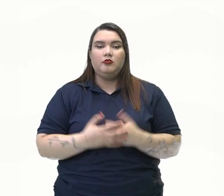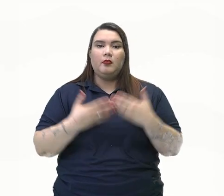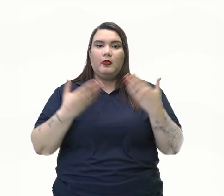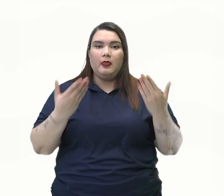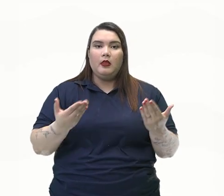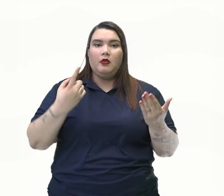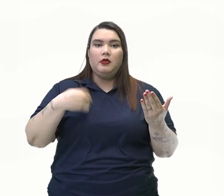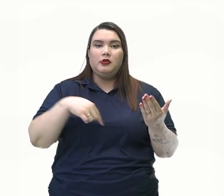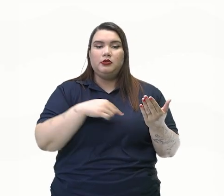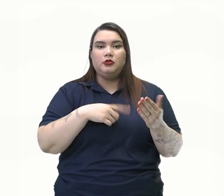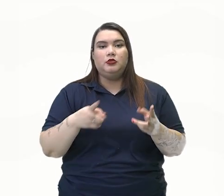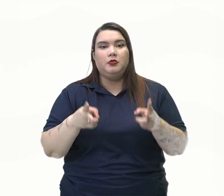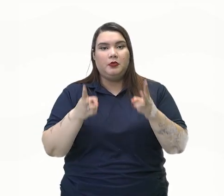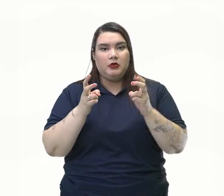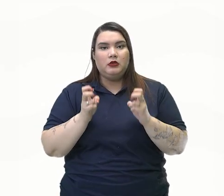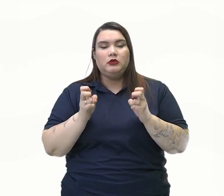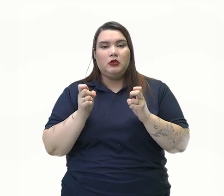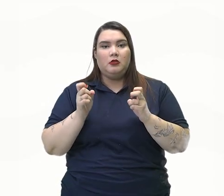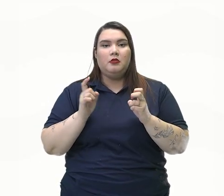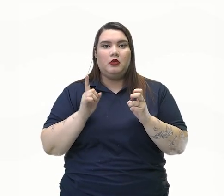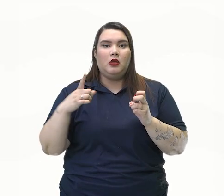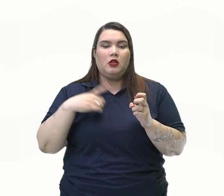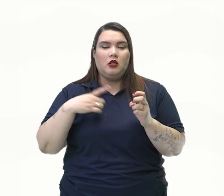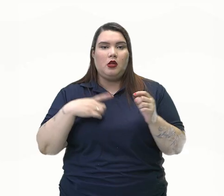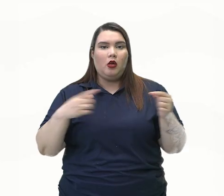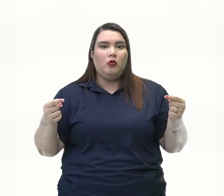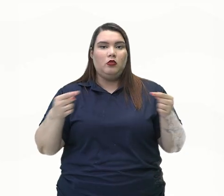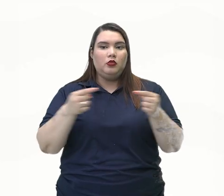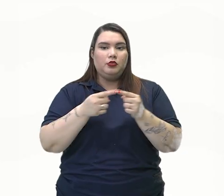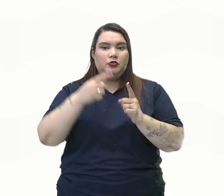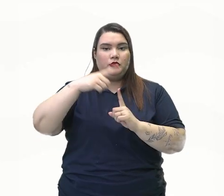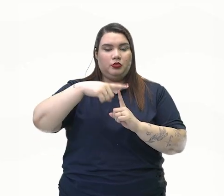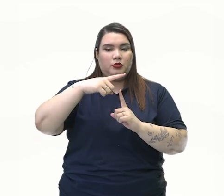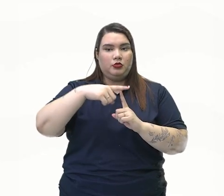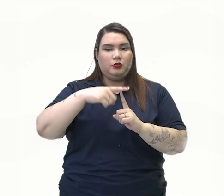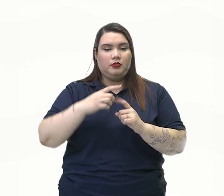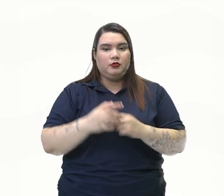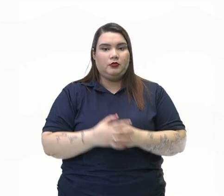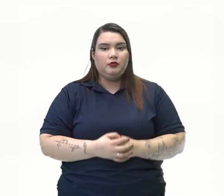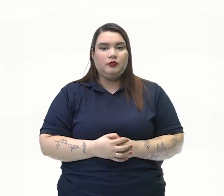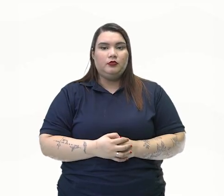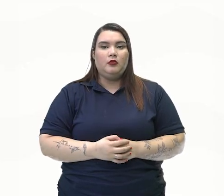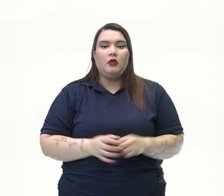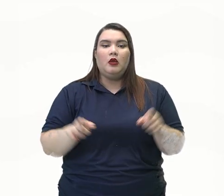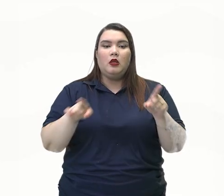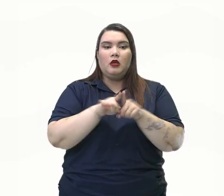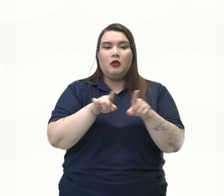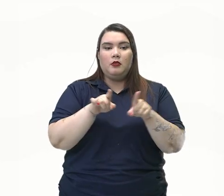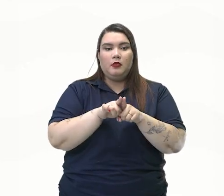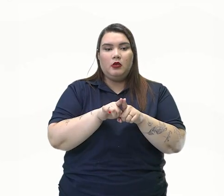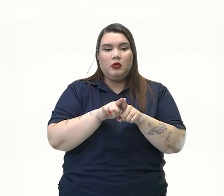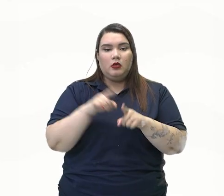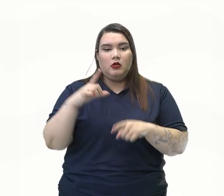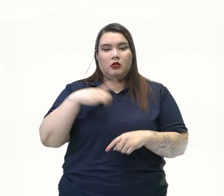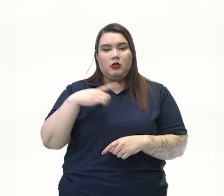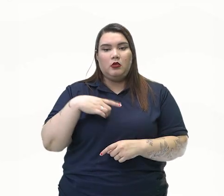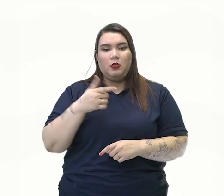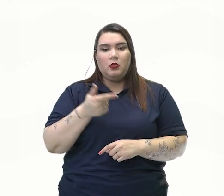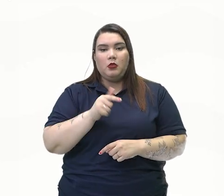luz. Estamos observando uma reflexão difusa. E temos